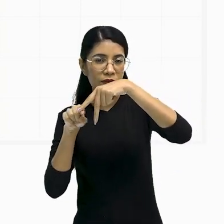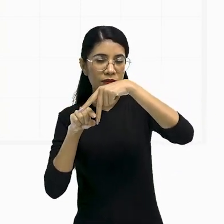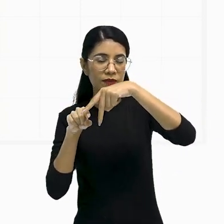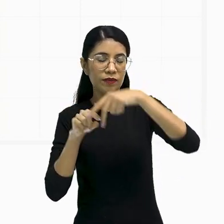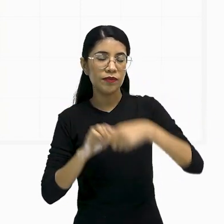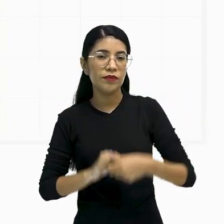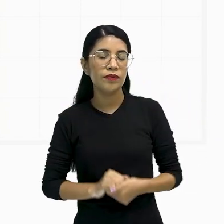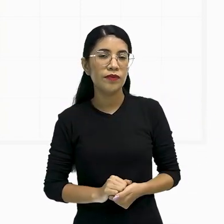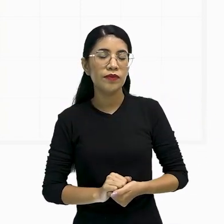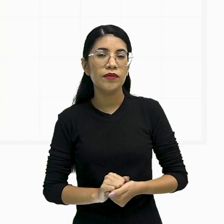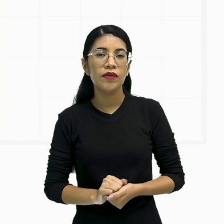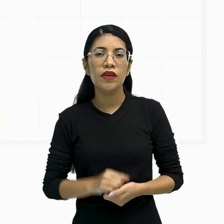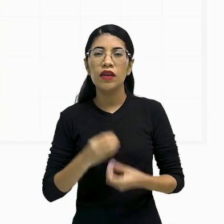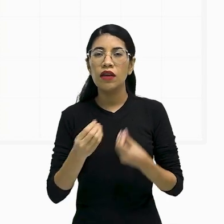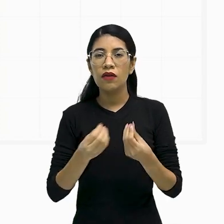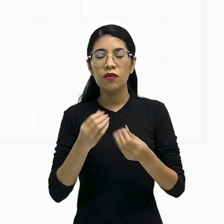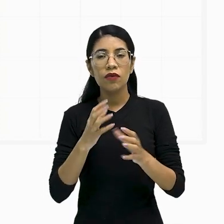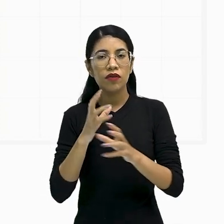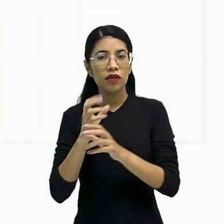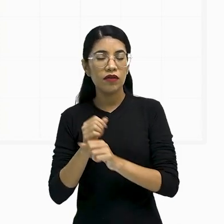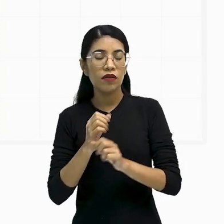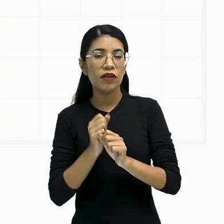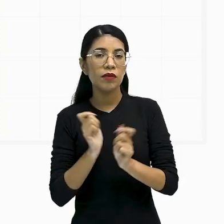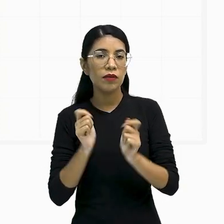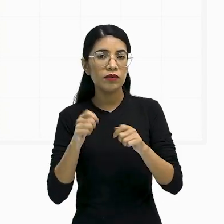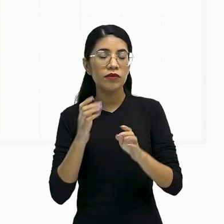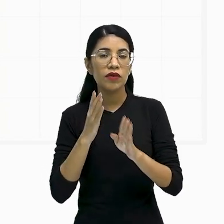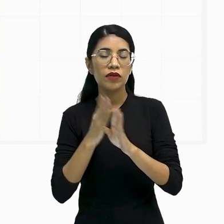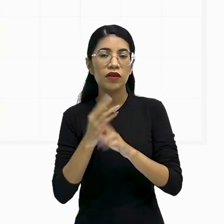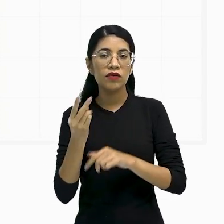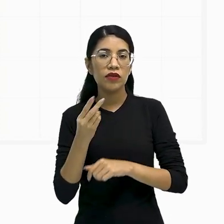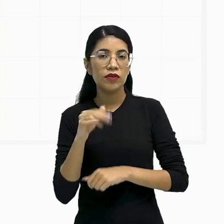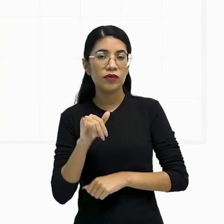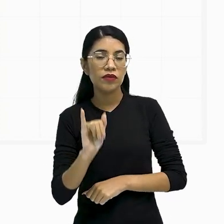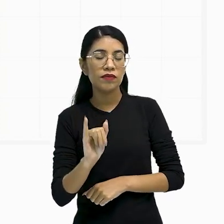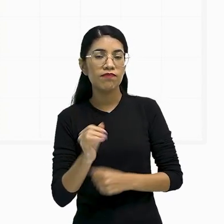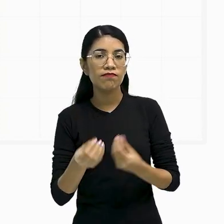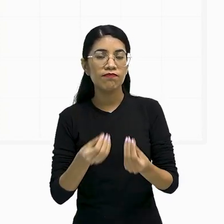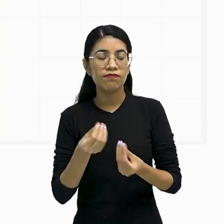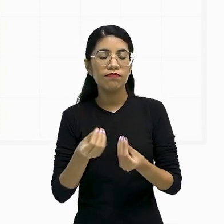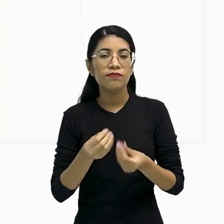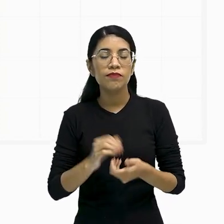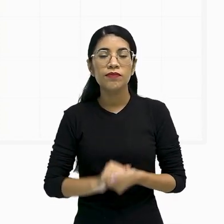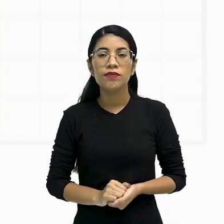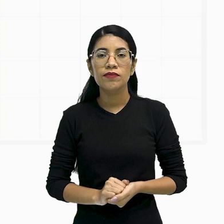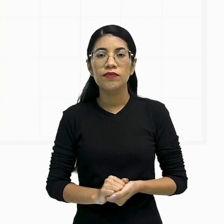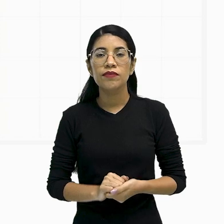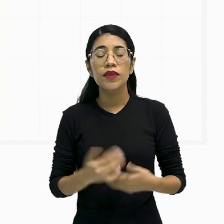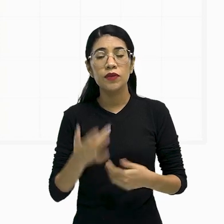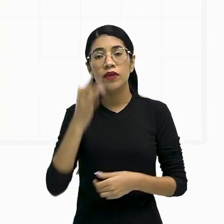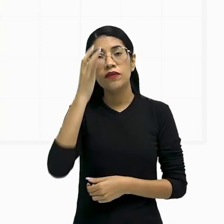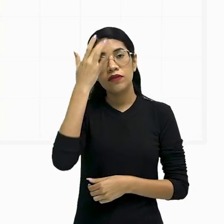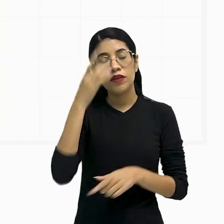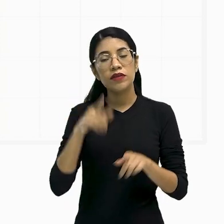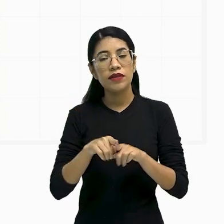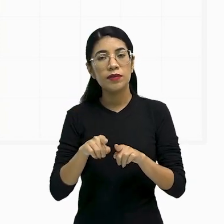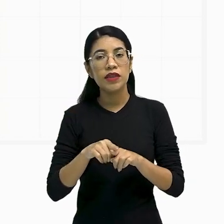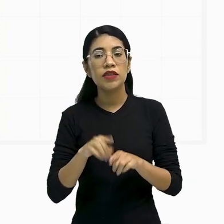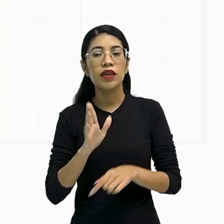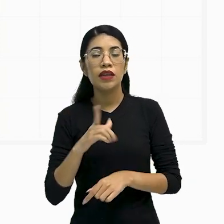tá? Como é que a gente vai fazer para encontrar o valor de y? Olha só como é simples. Eu já tenho